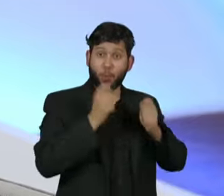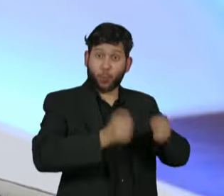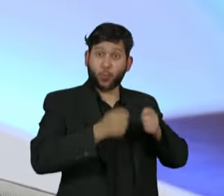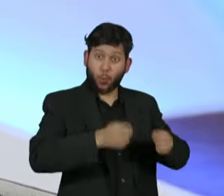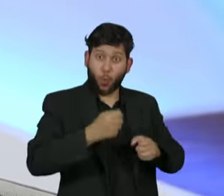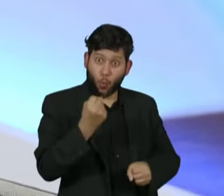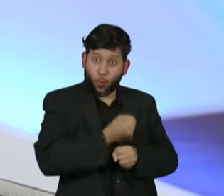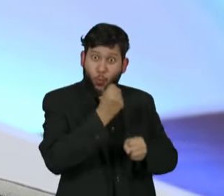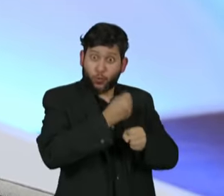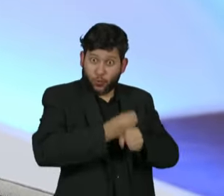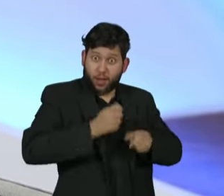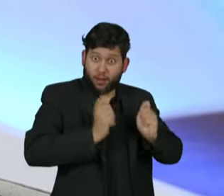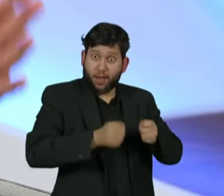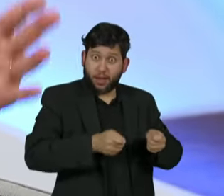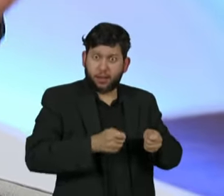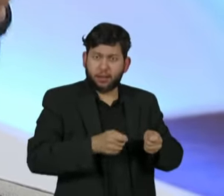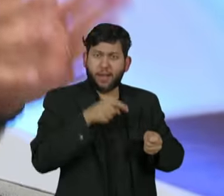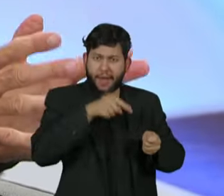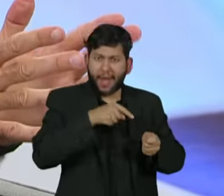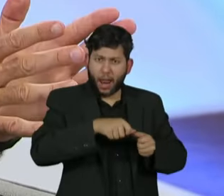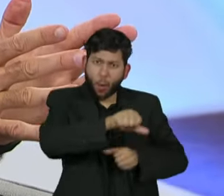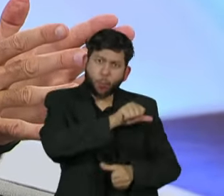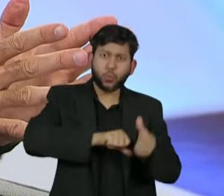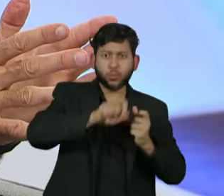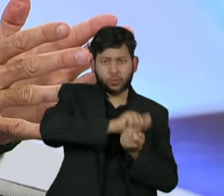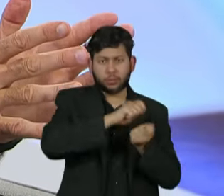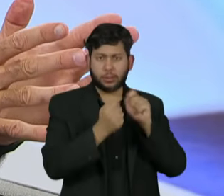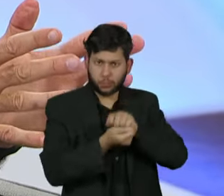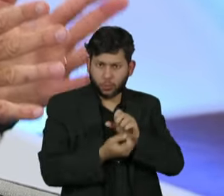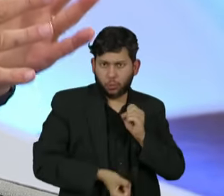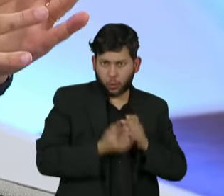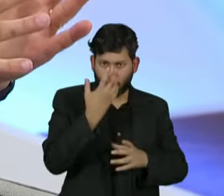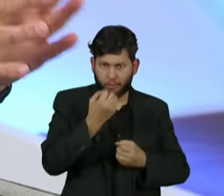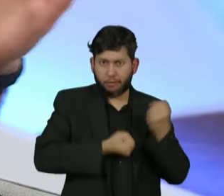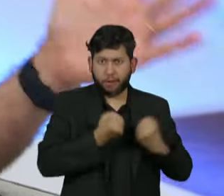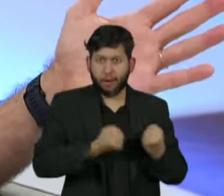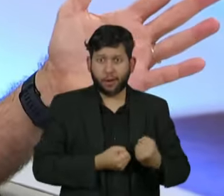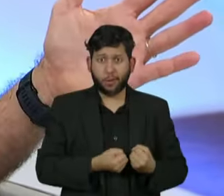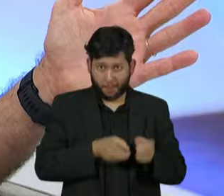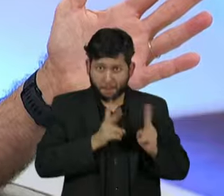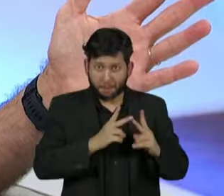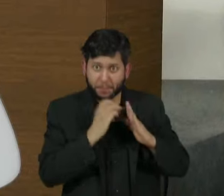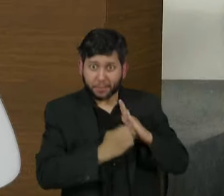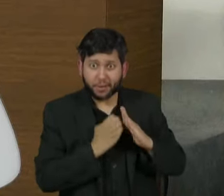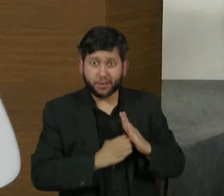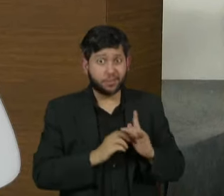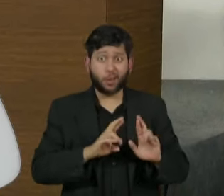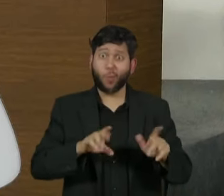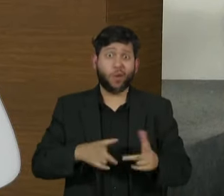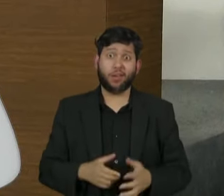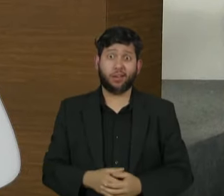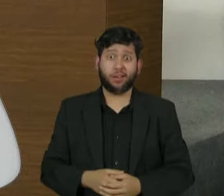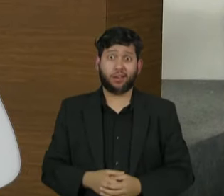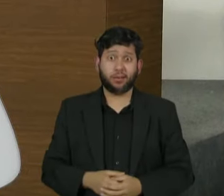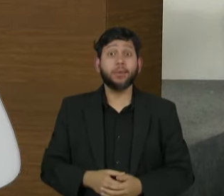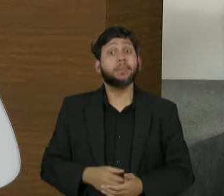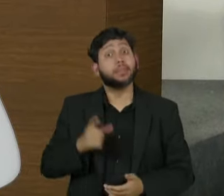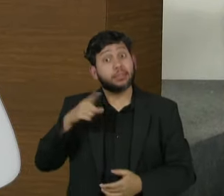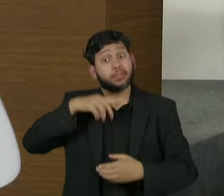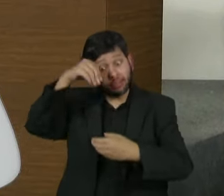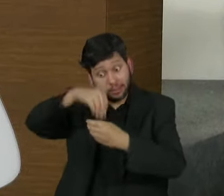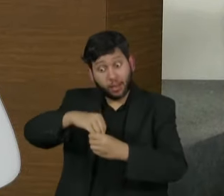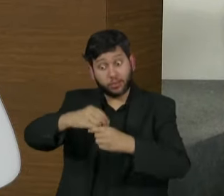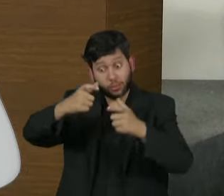estavam associadas a cuidar de carruagens e carroças e cavalos nas cidades inclusive Tinha pessoas que só fazem isso